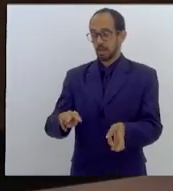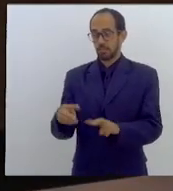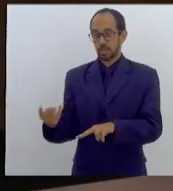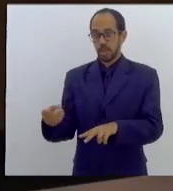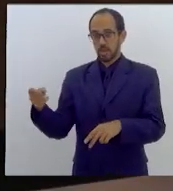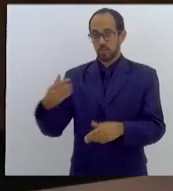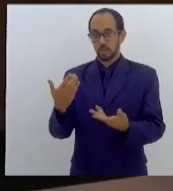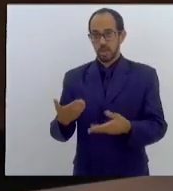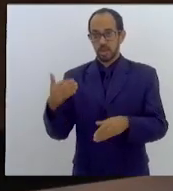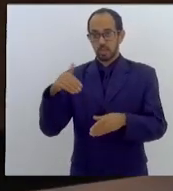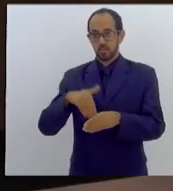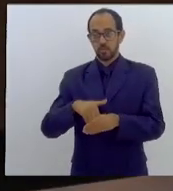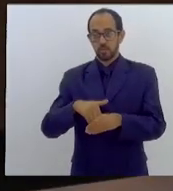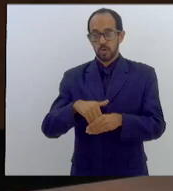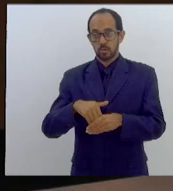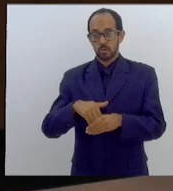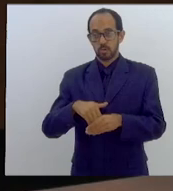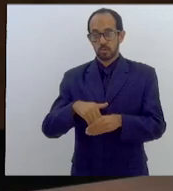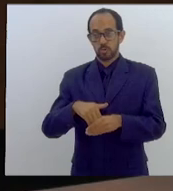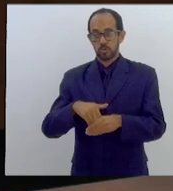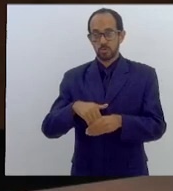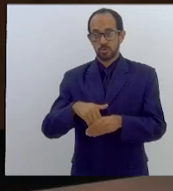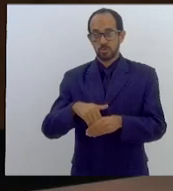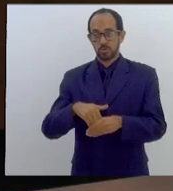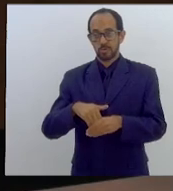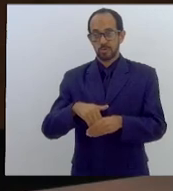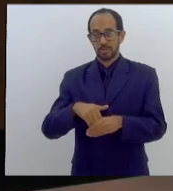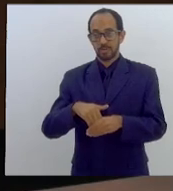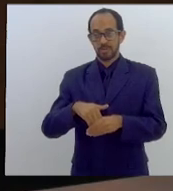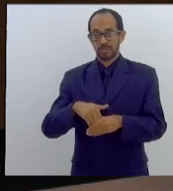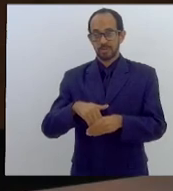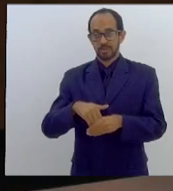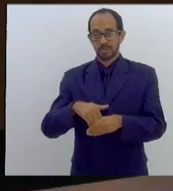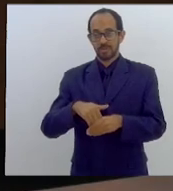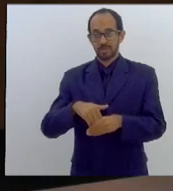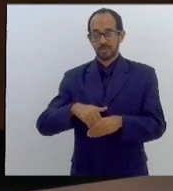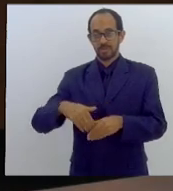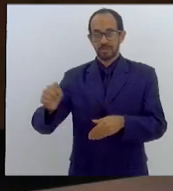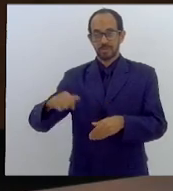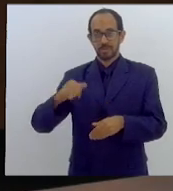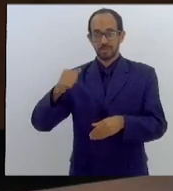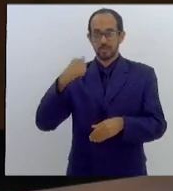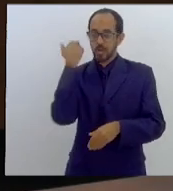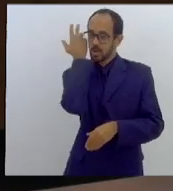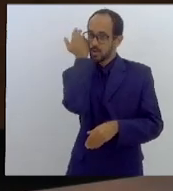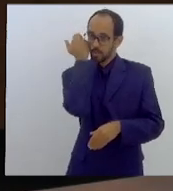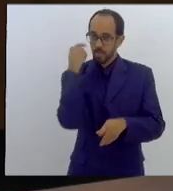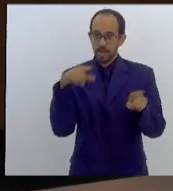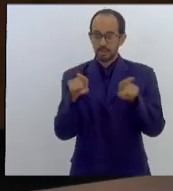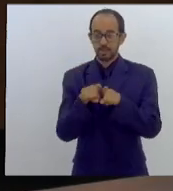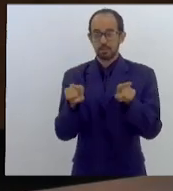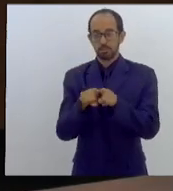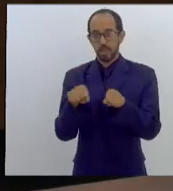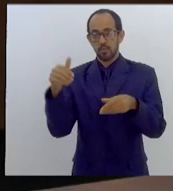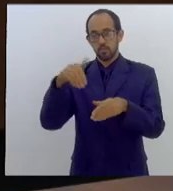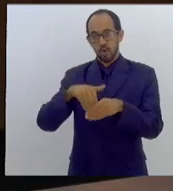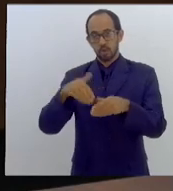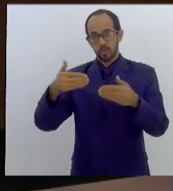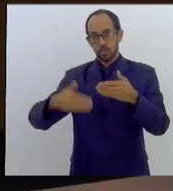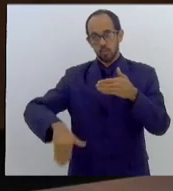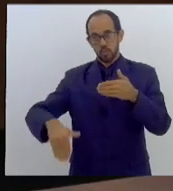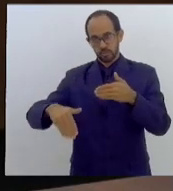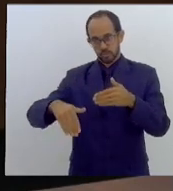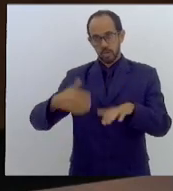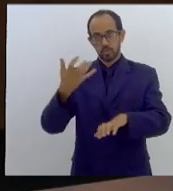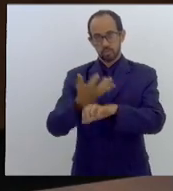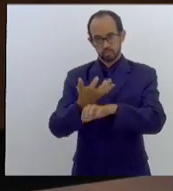do deputado Eliomar... Não, ela está parada, senhor. Encaminha. O voto do deputado Eliomar Coelho, que também vota contrariamente à matéria